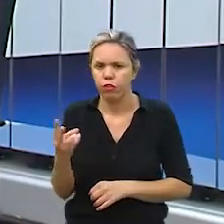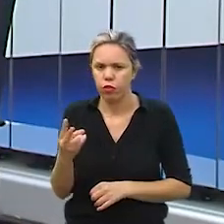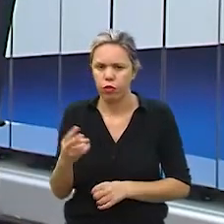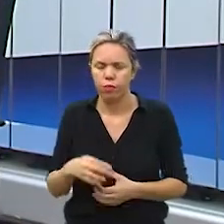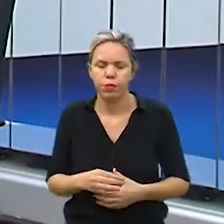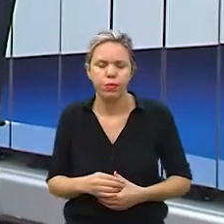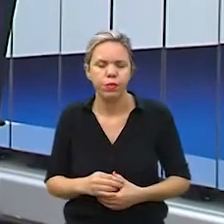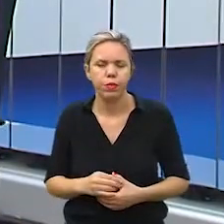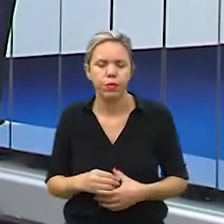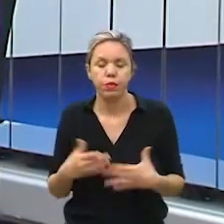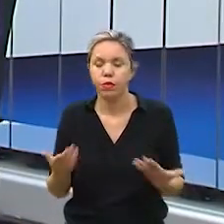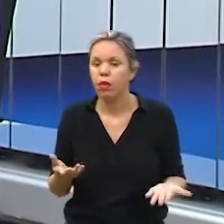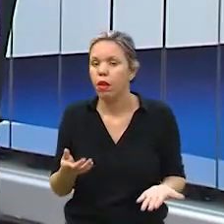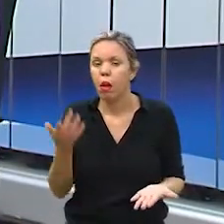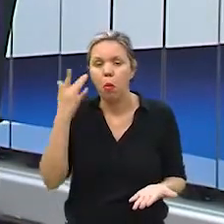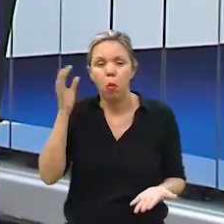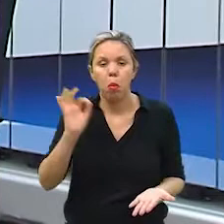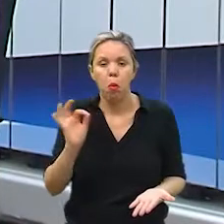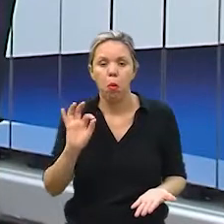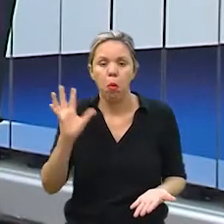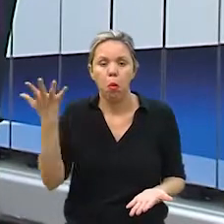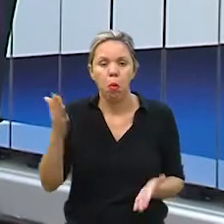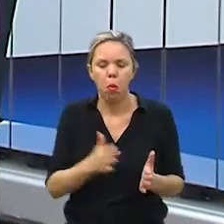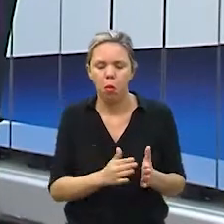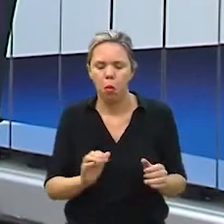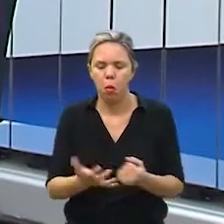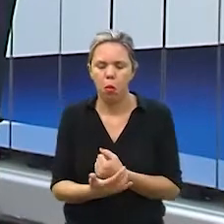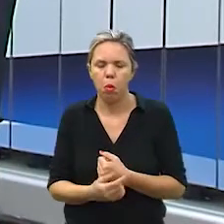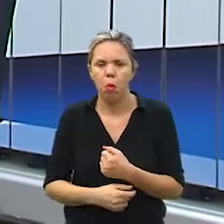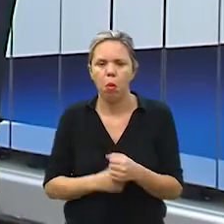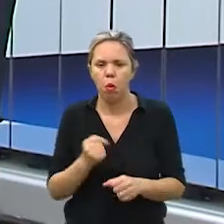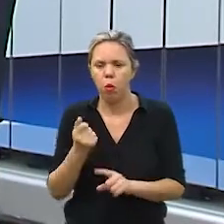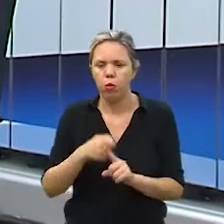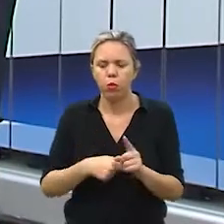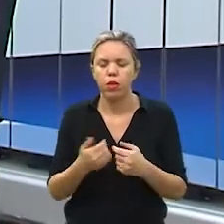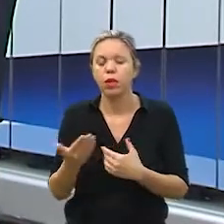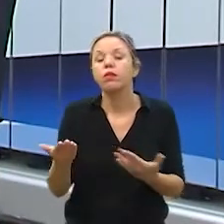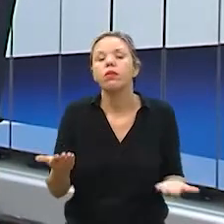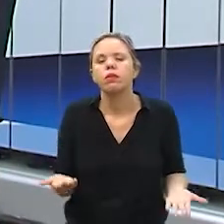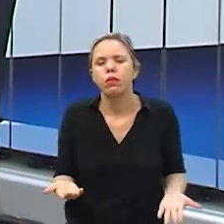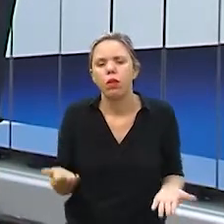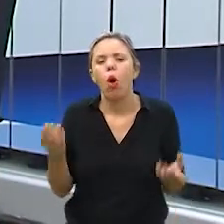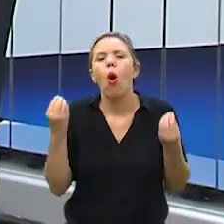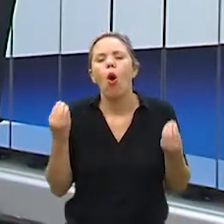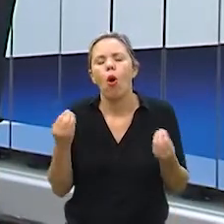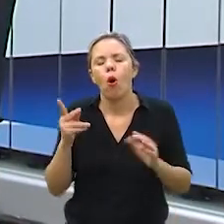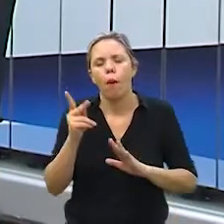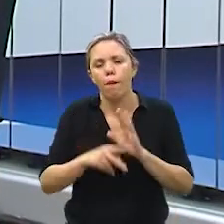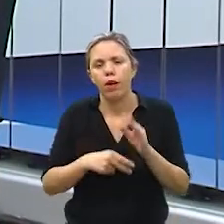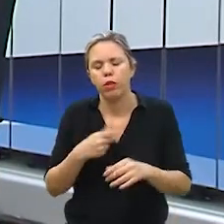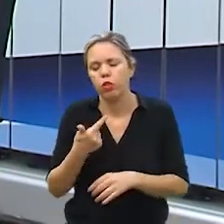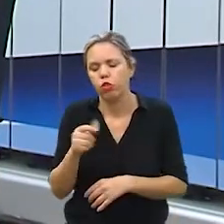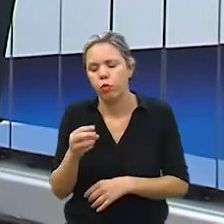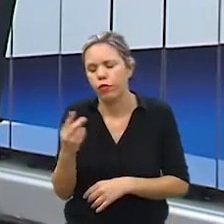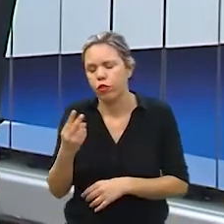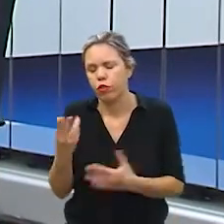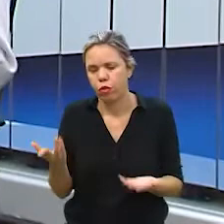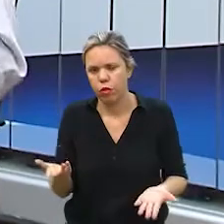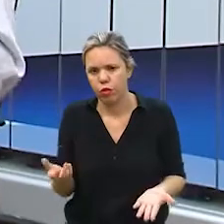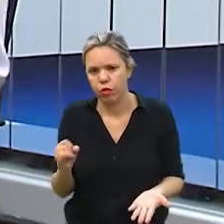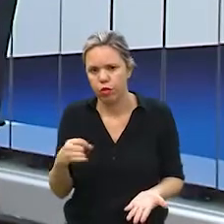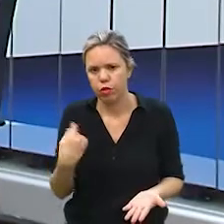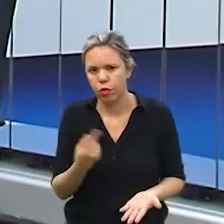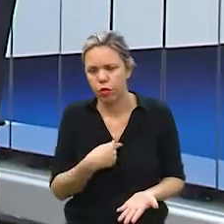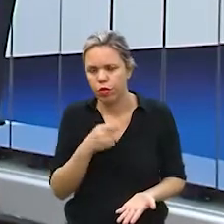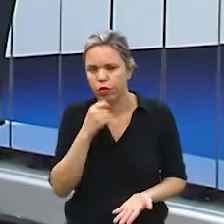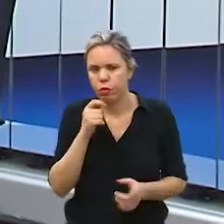2022, sendo que não sabemos como a pandemia vai estar daqui 8 meses? Como é que se planeja 2022 se a gente